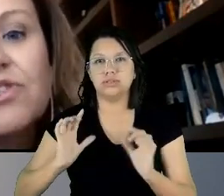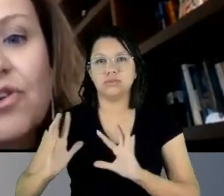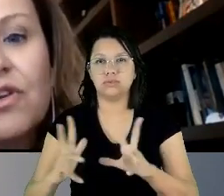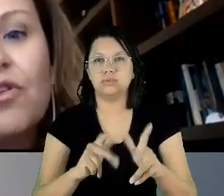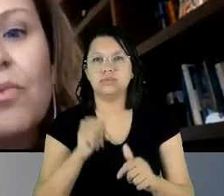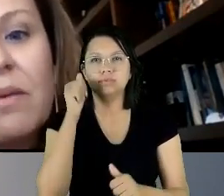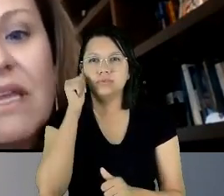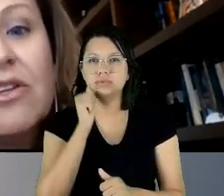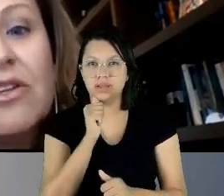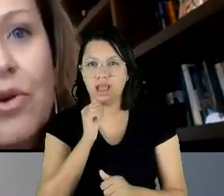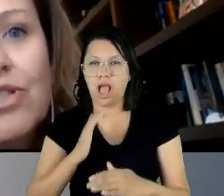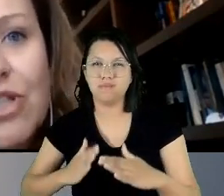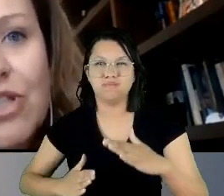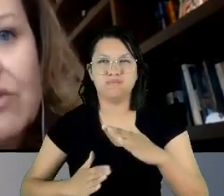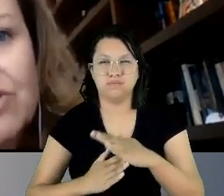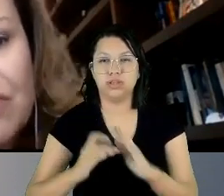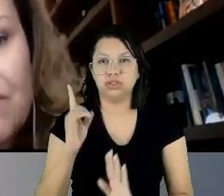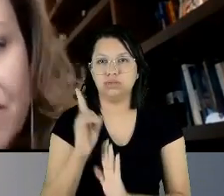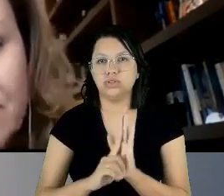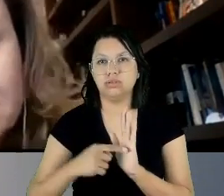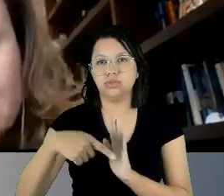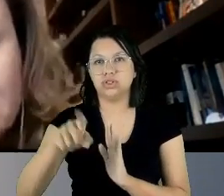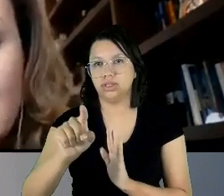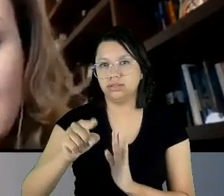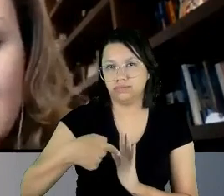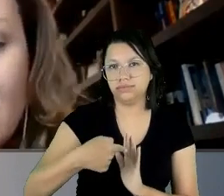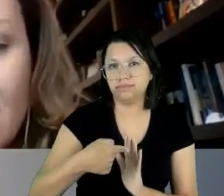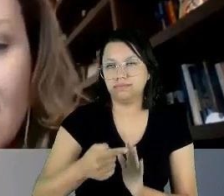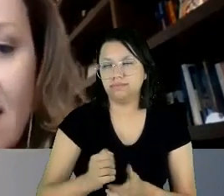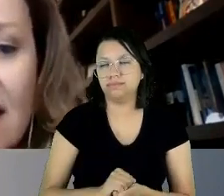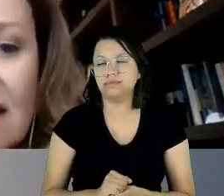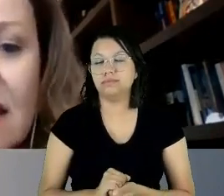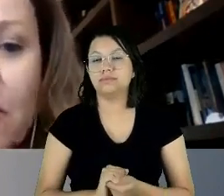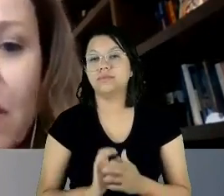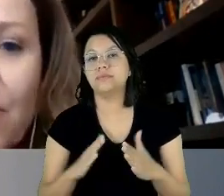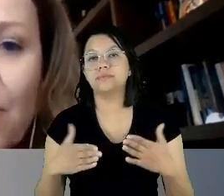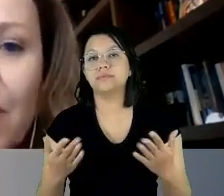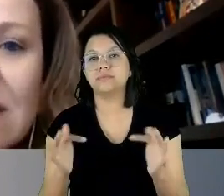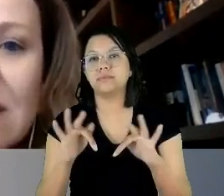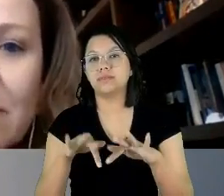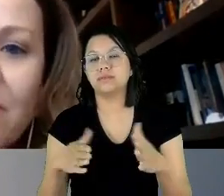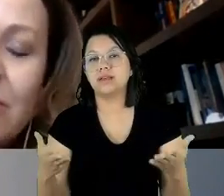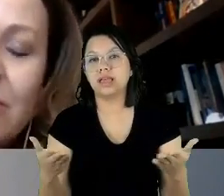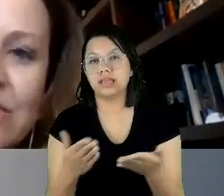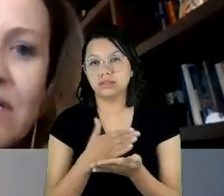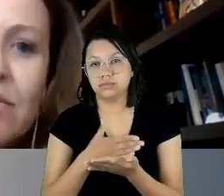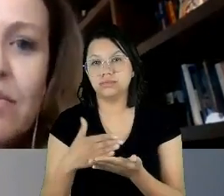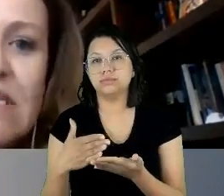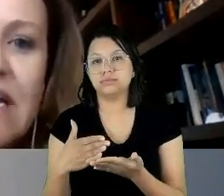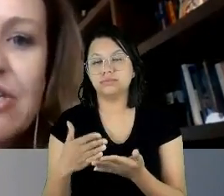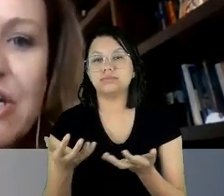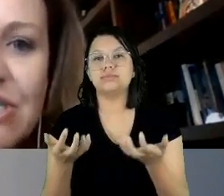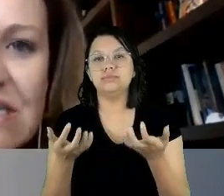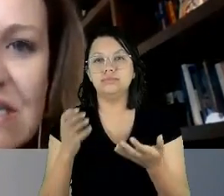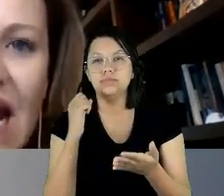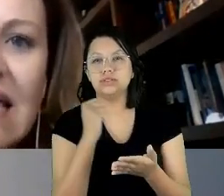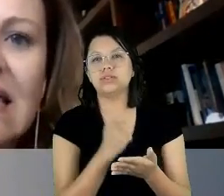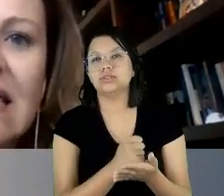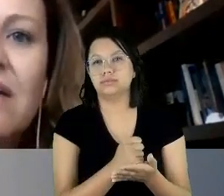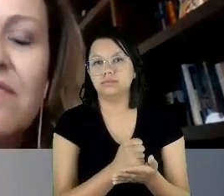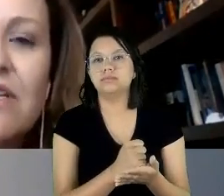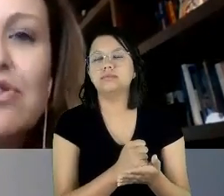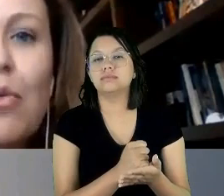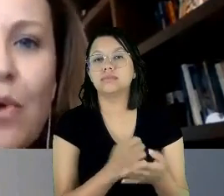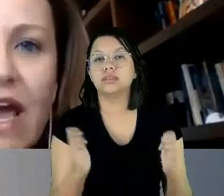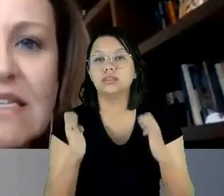mulheres funciona como um limitador no direito de ir e vir. Então, para concluir essa breve introdução, gostaria de registrar